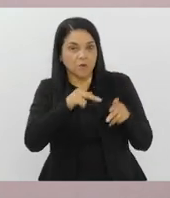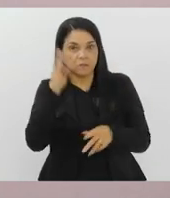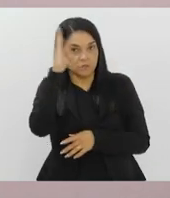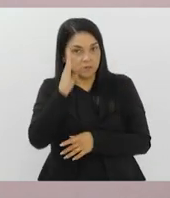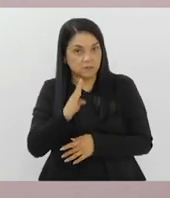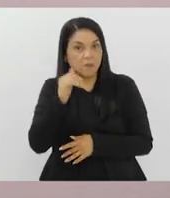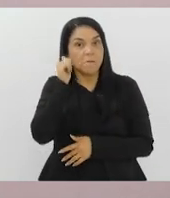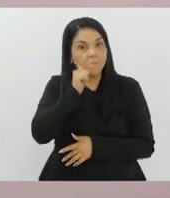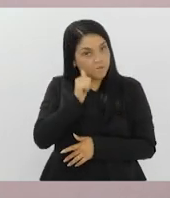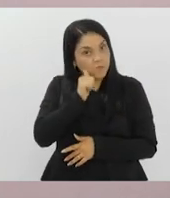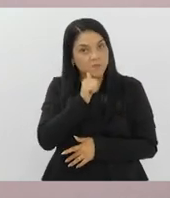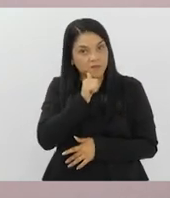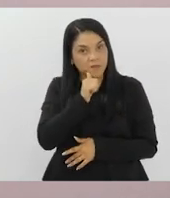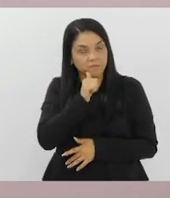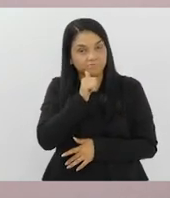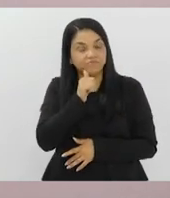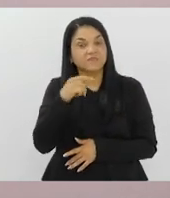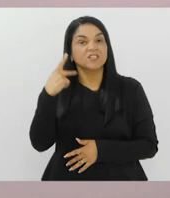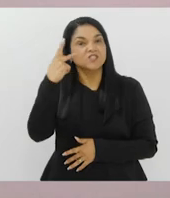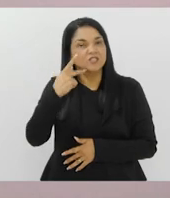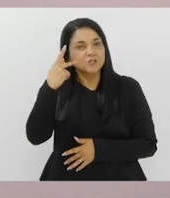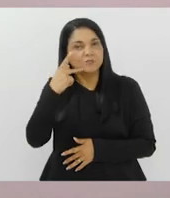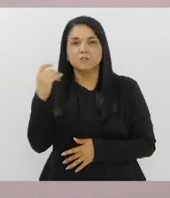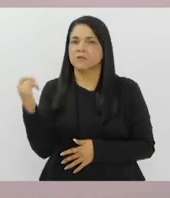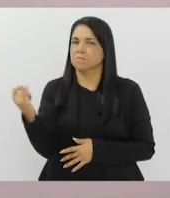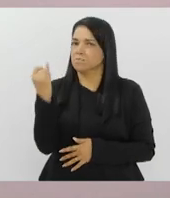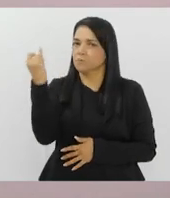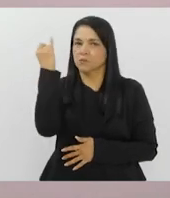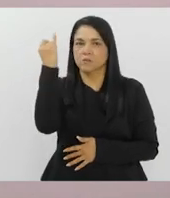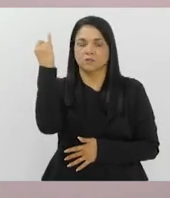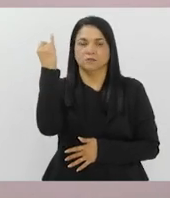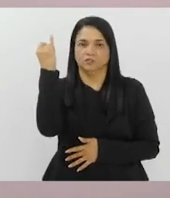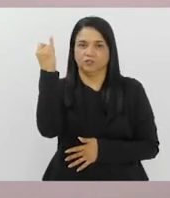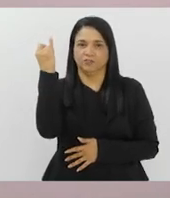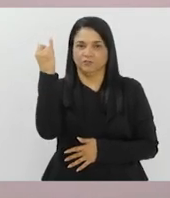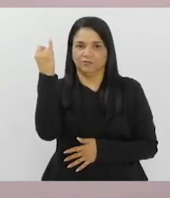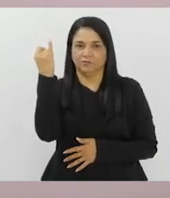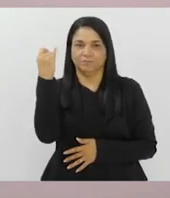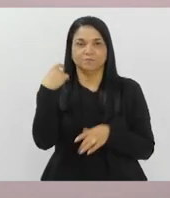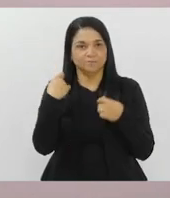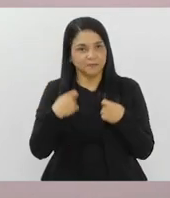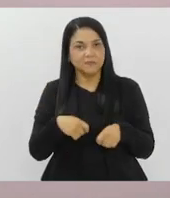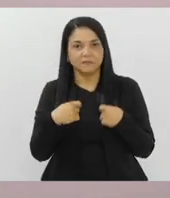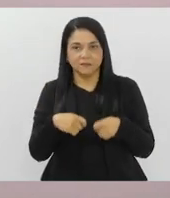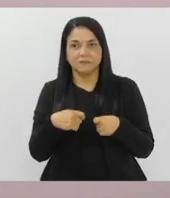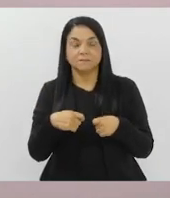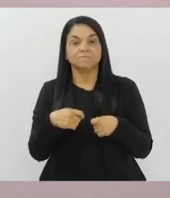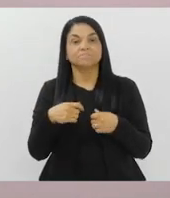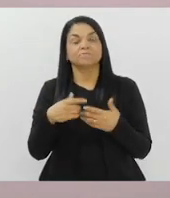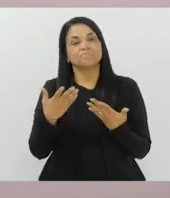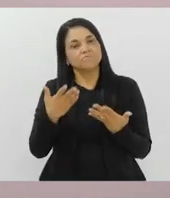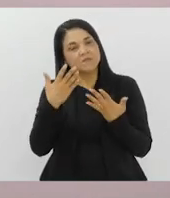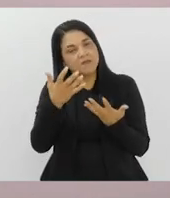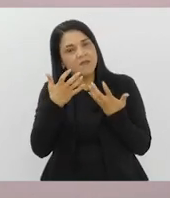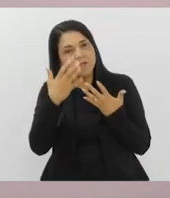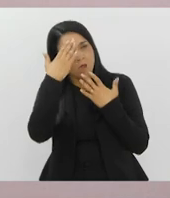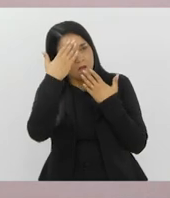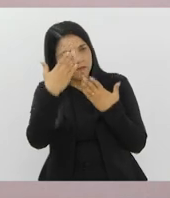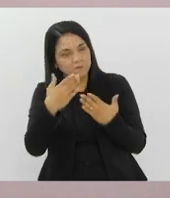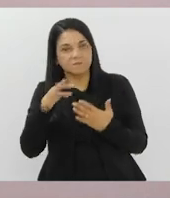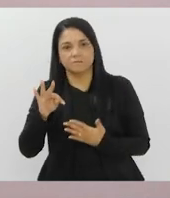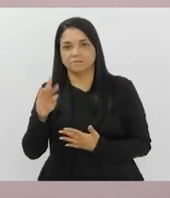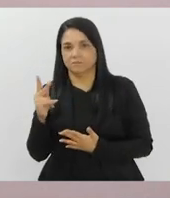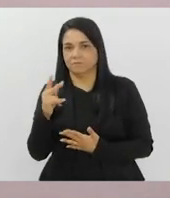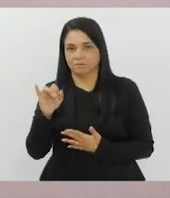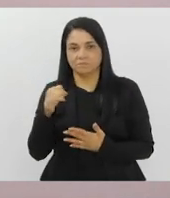que, portanto, essas políticas são essenciais e importantes. Por isso, Thaís, te agradecer pela parceria de sempre.